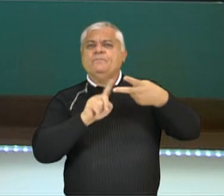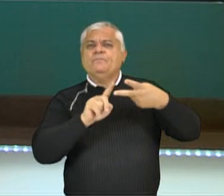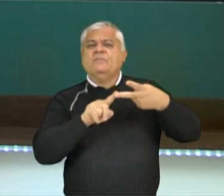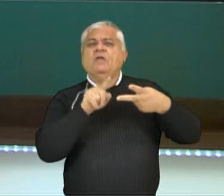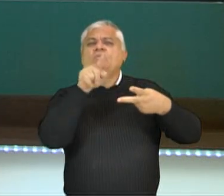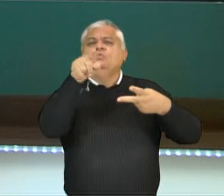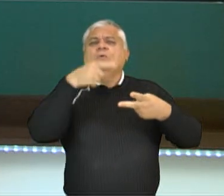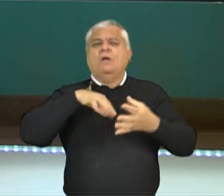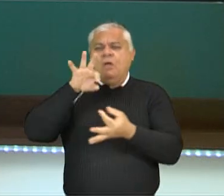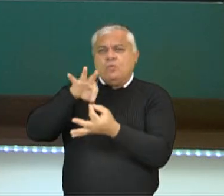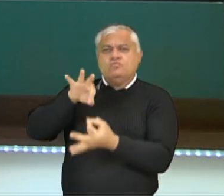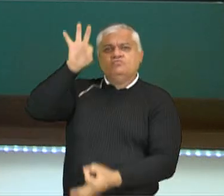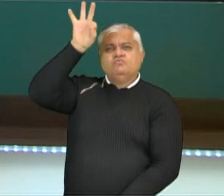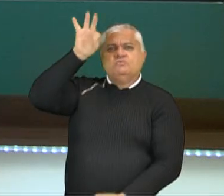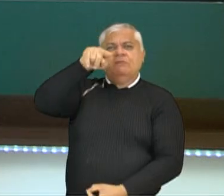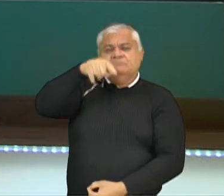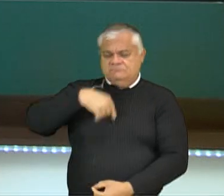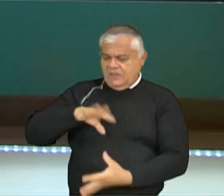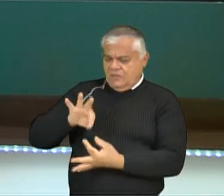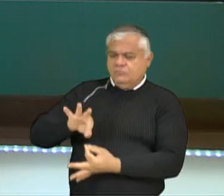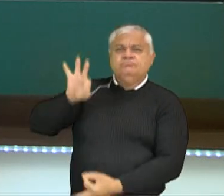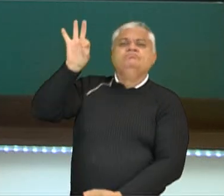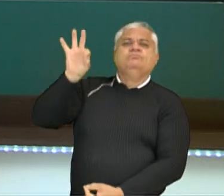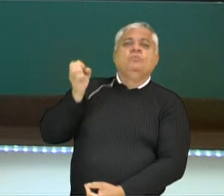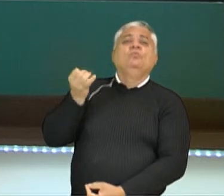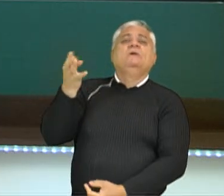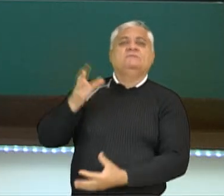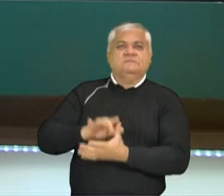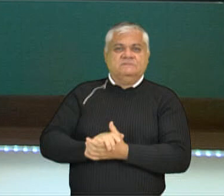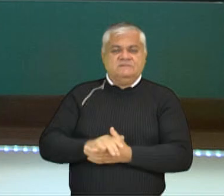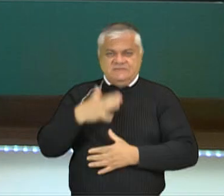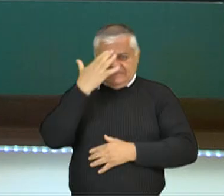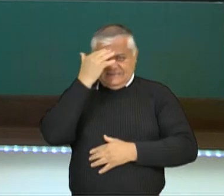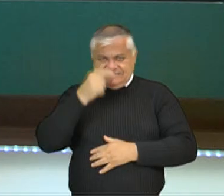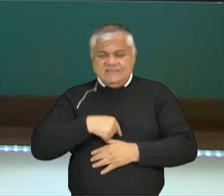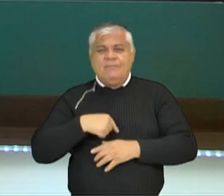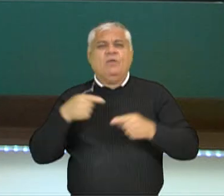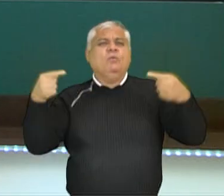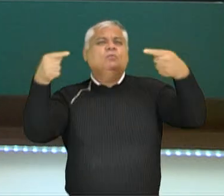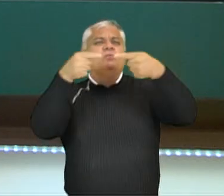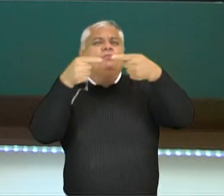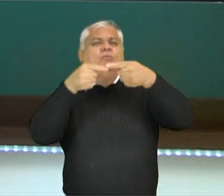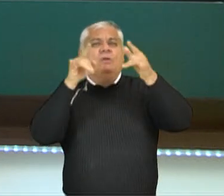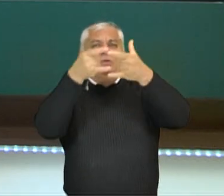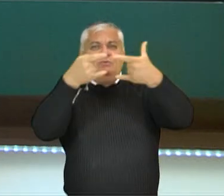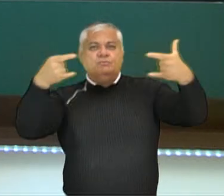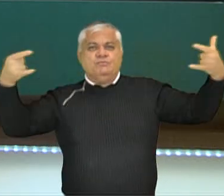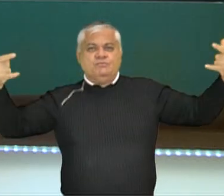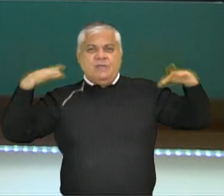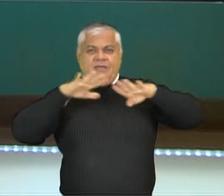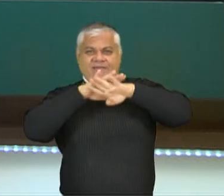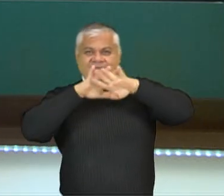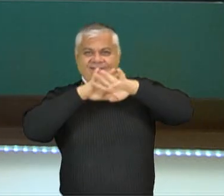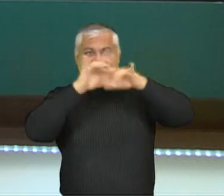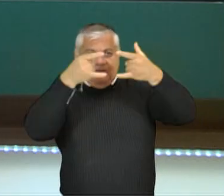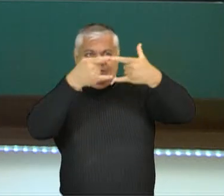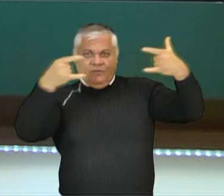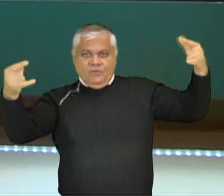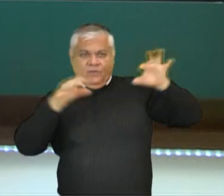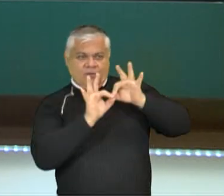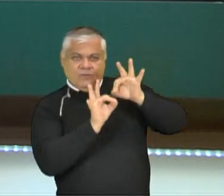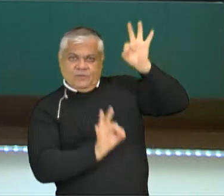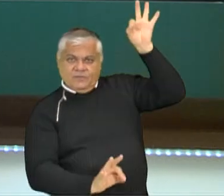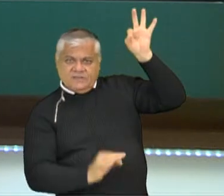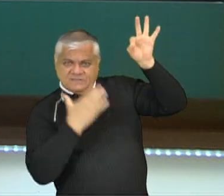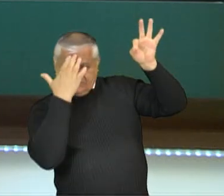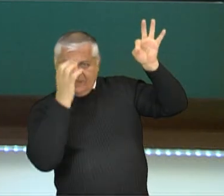sua altura? Quanto você tem de altura? Você sabe como que fica a rede de vôlei com relação à sua altura?